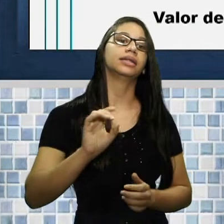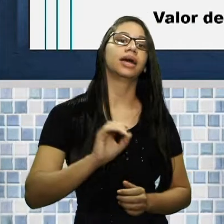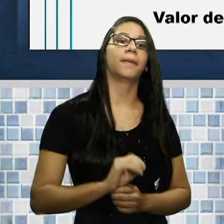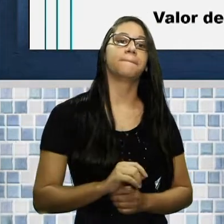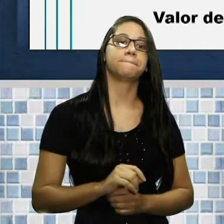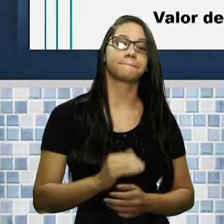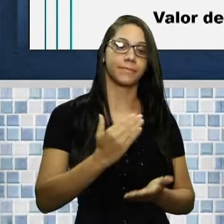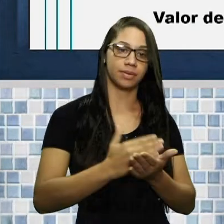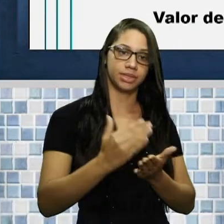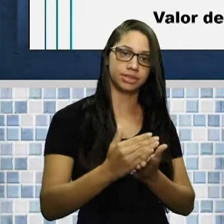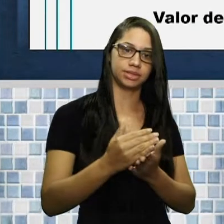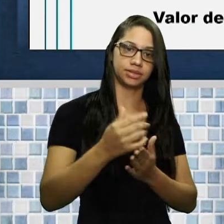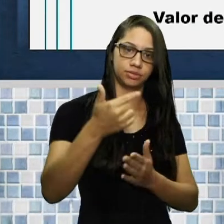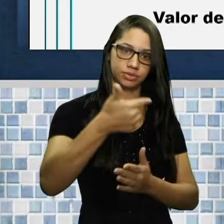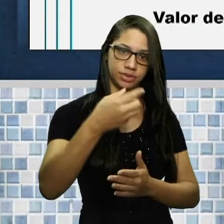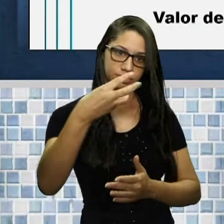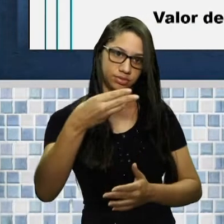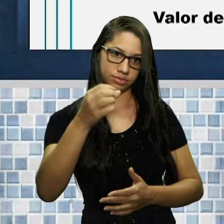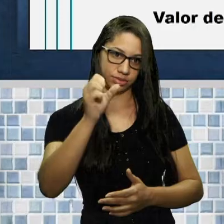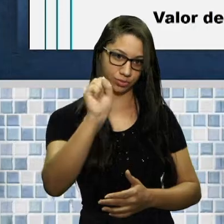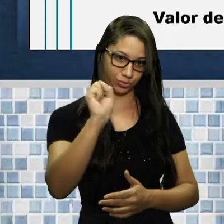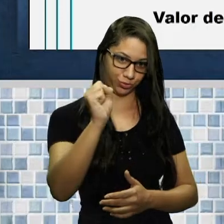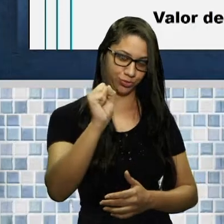prestação, R$ 238,00.